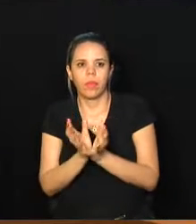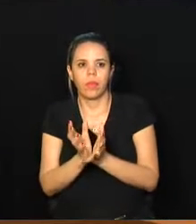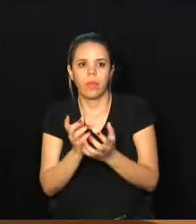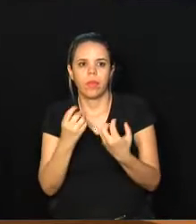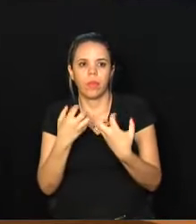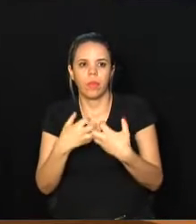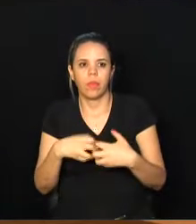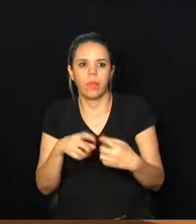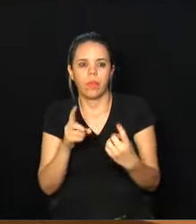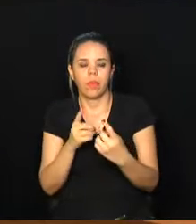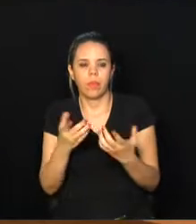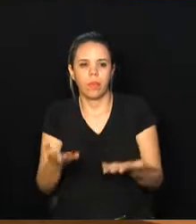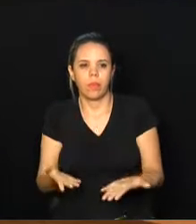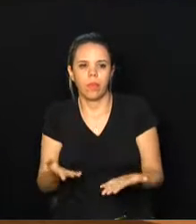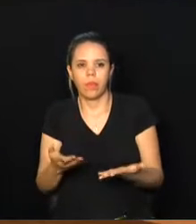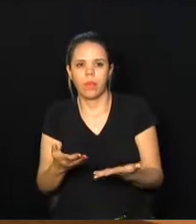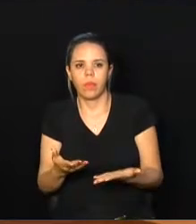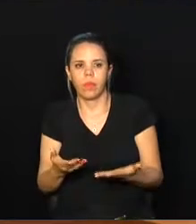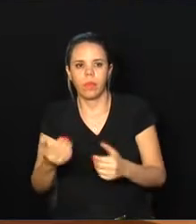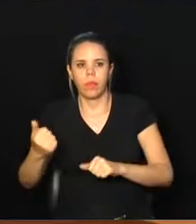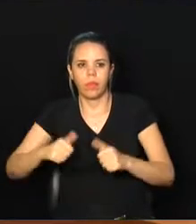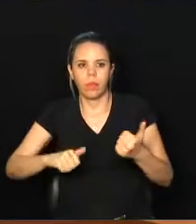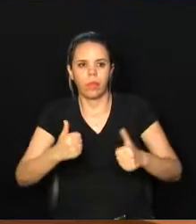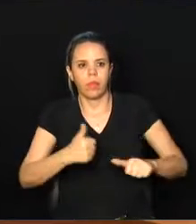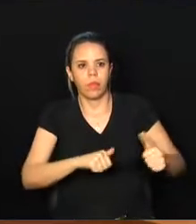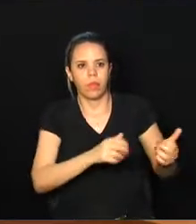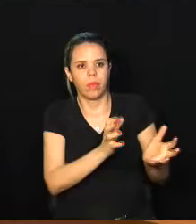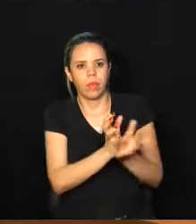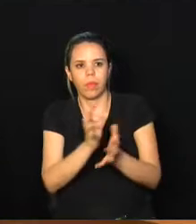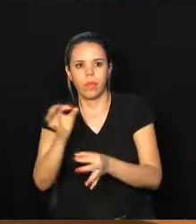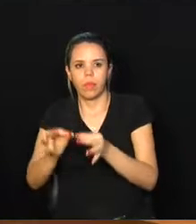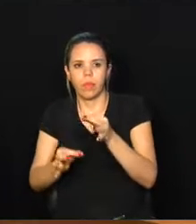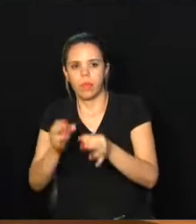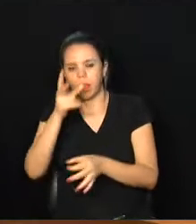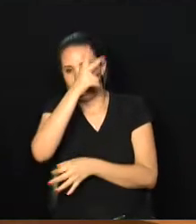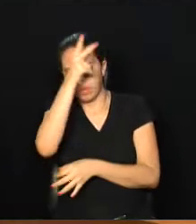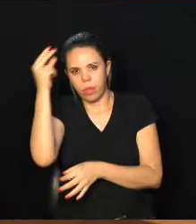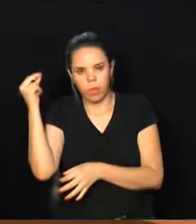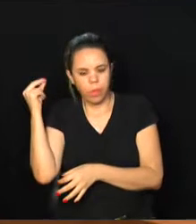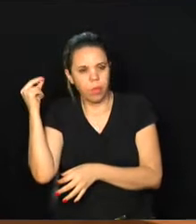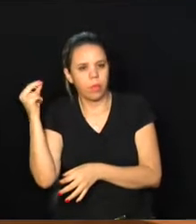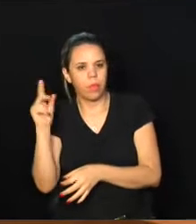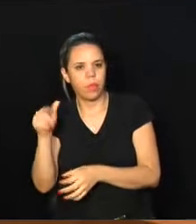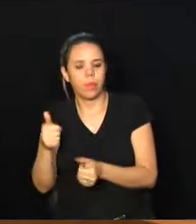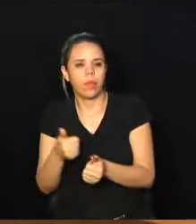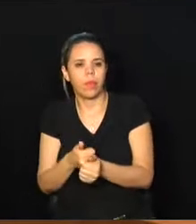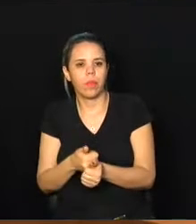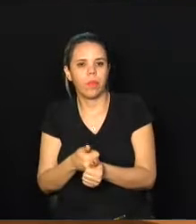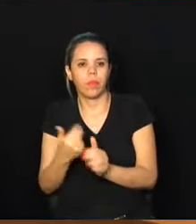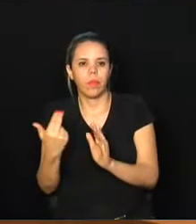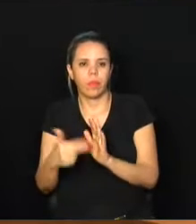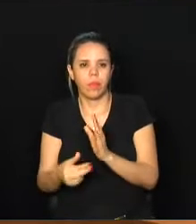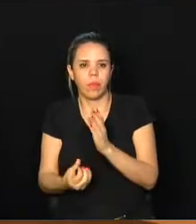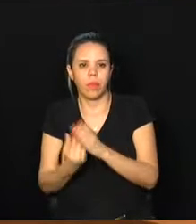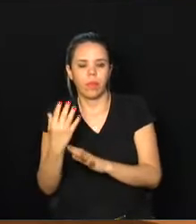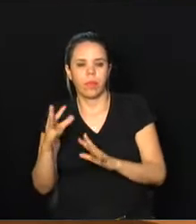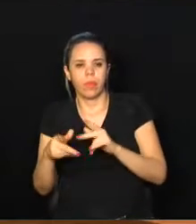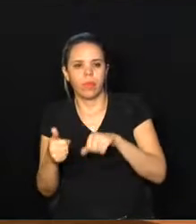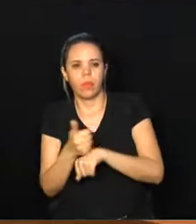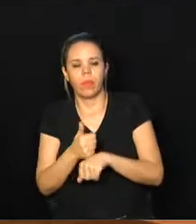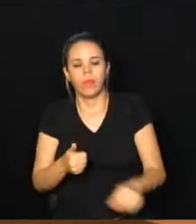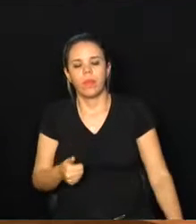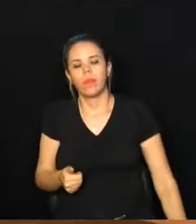funcionando, está passando por análise do Departamento Jurídico da Prefeitura, e em breve serão nomeados todos os